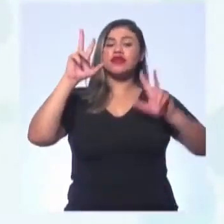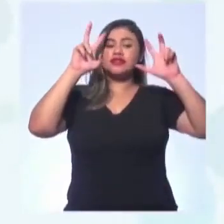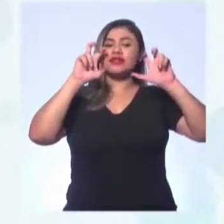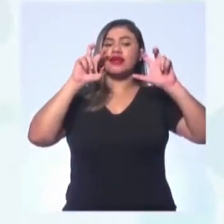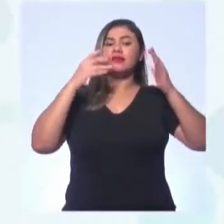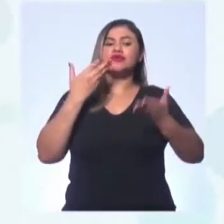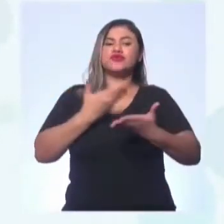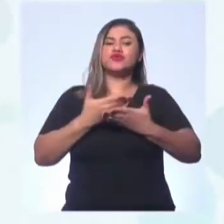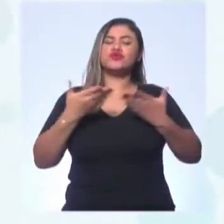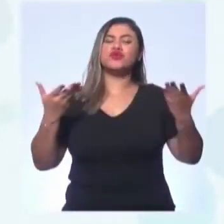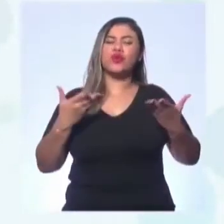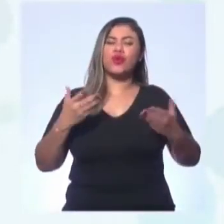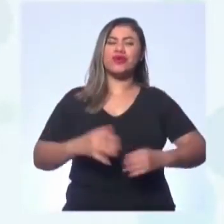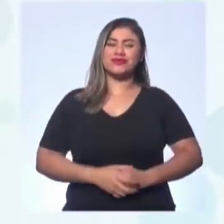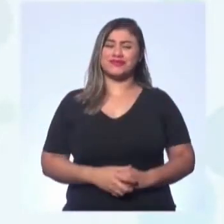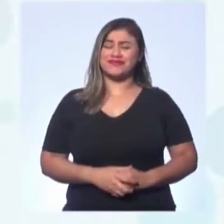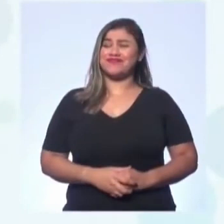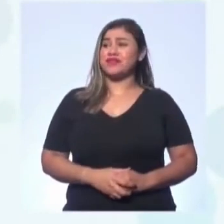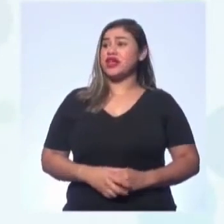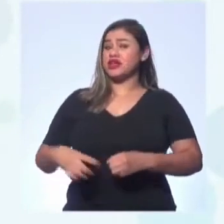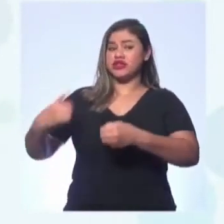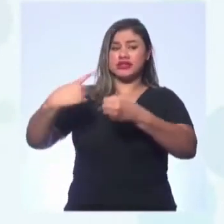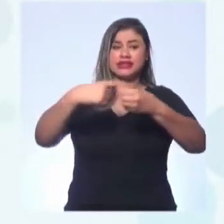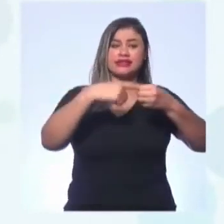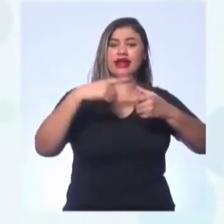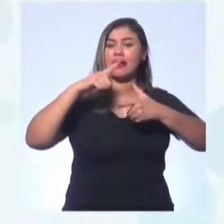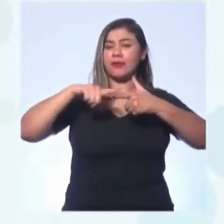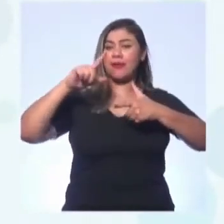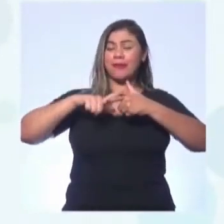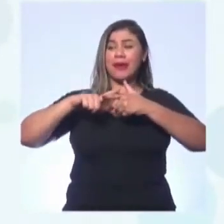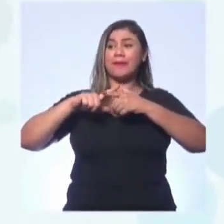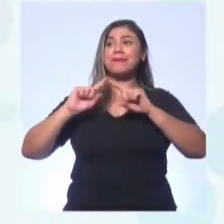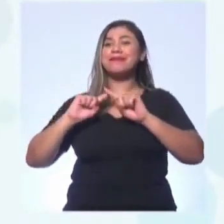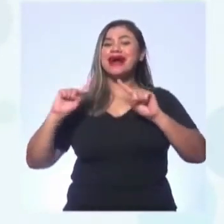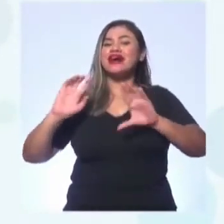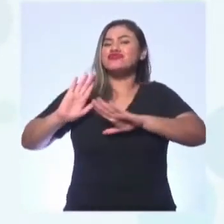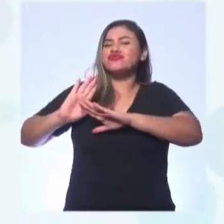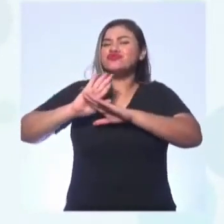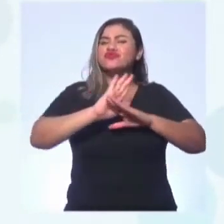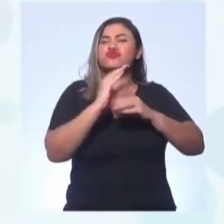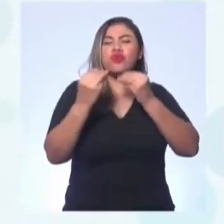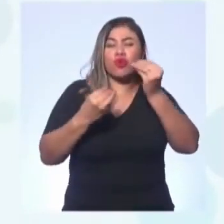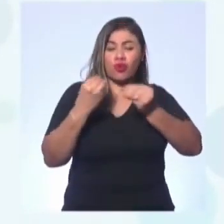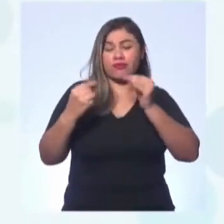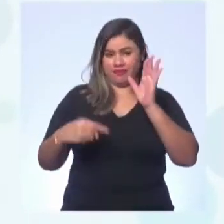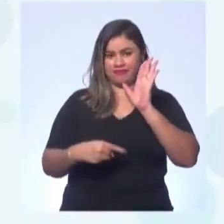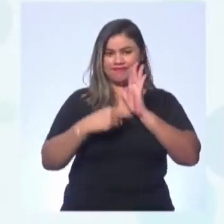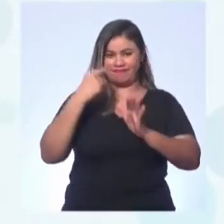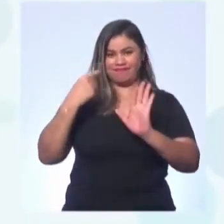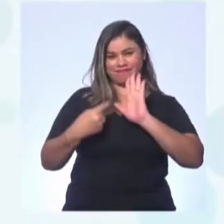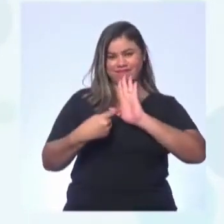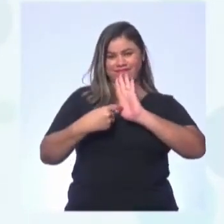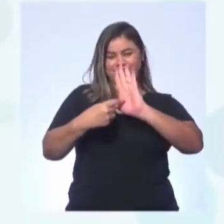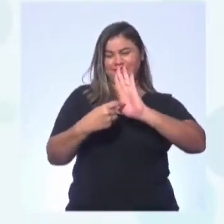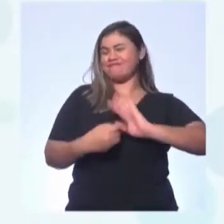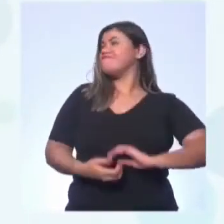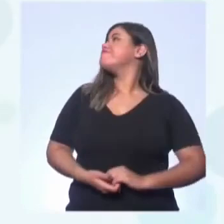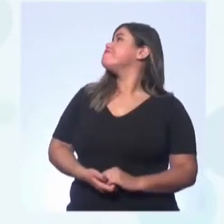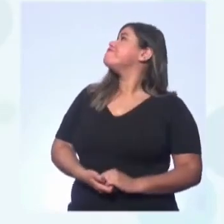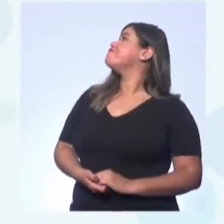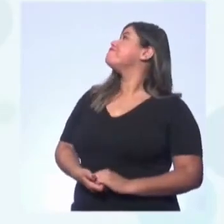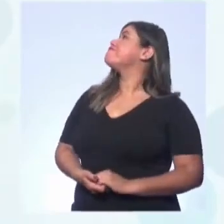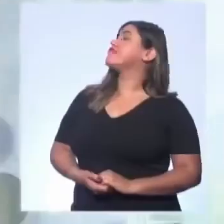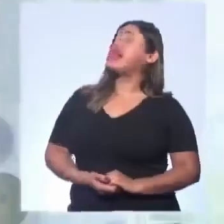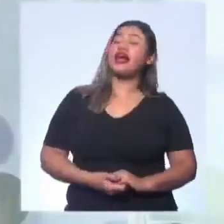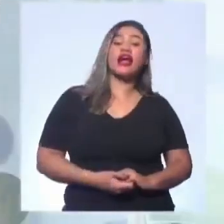hoje, os problemas urbanos e possíveis soluções, parte 1. Então, essa divisão aí